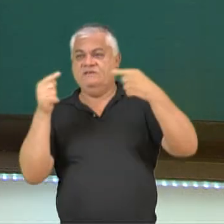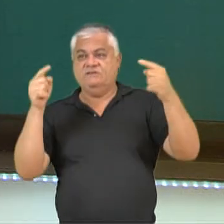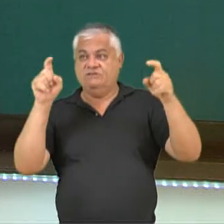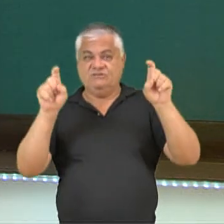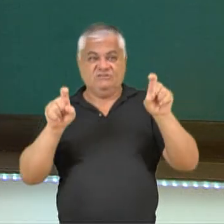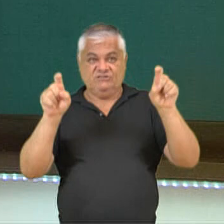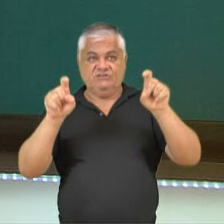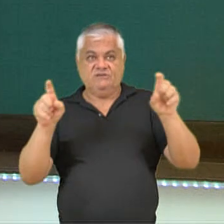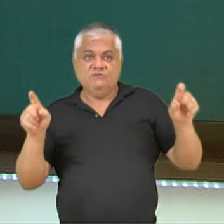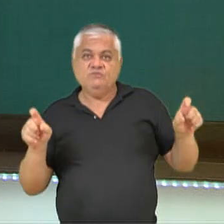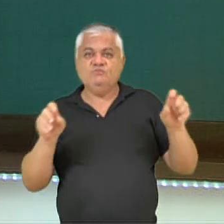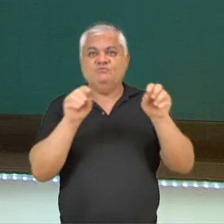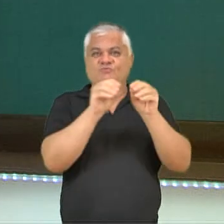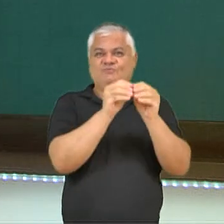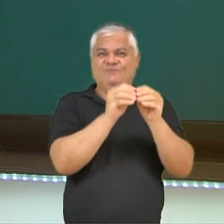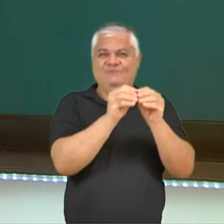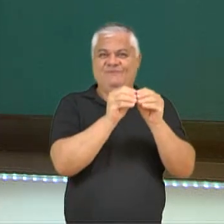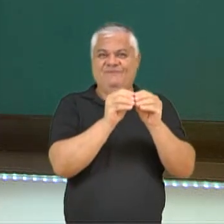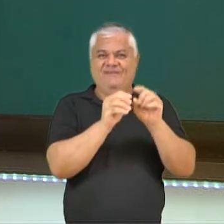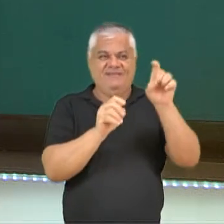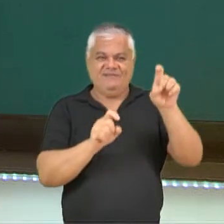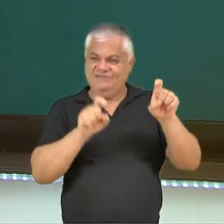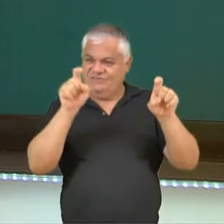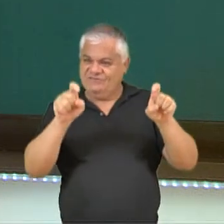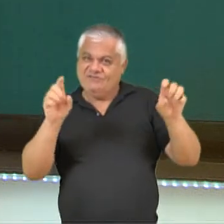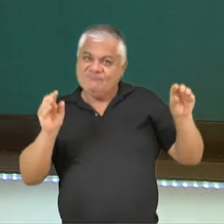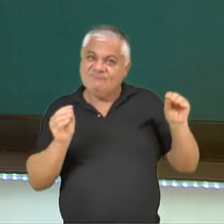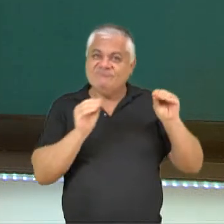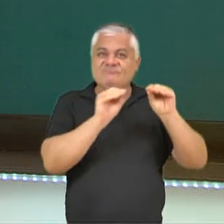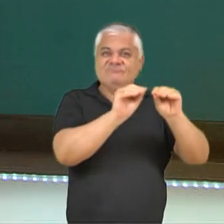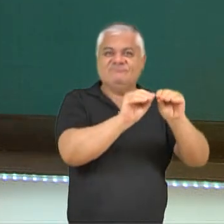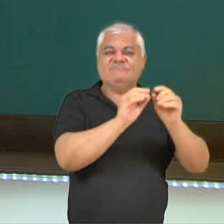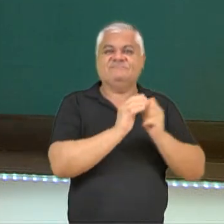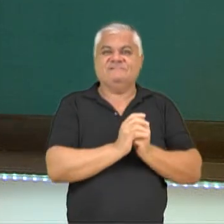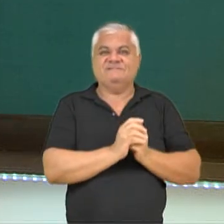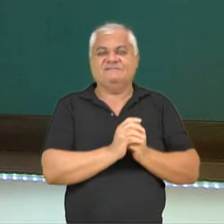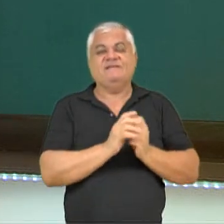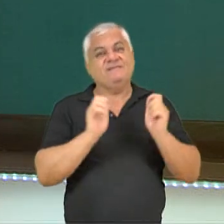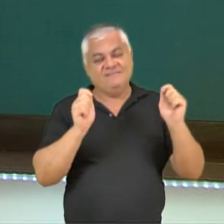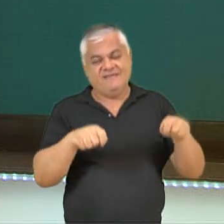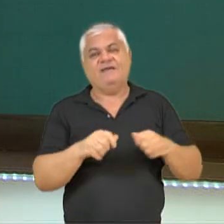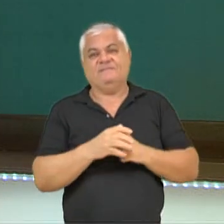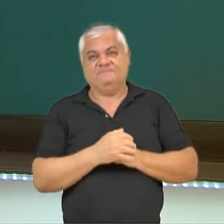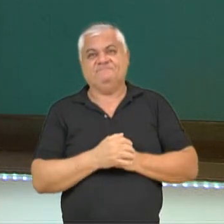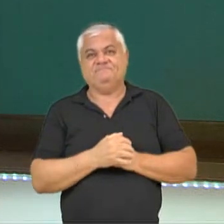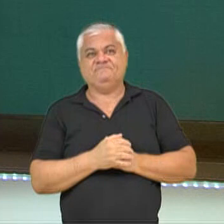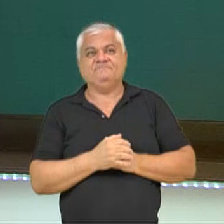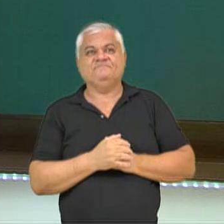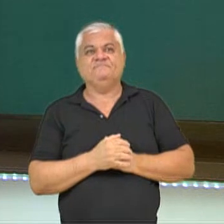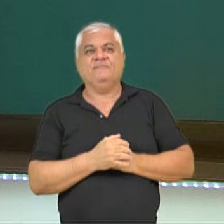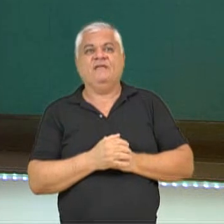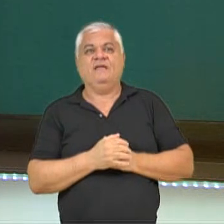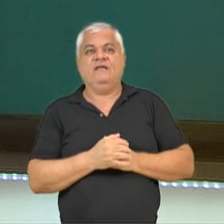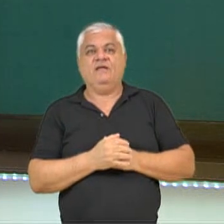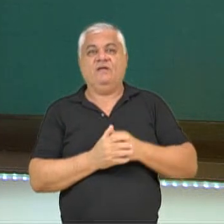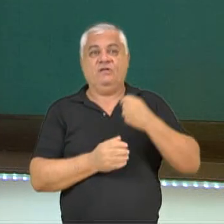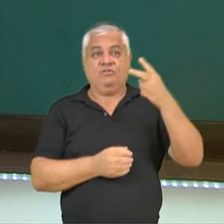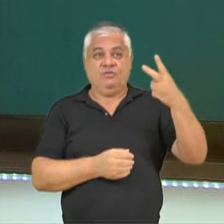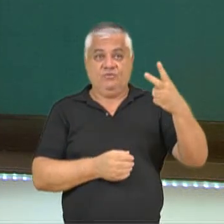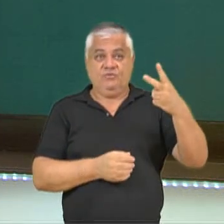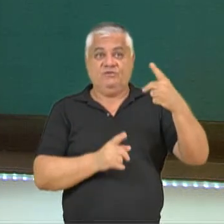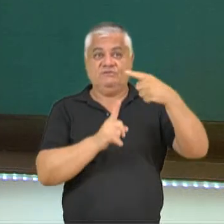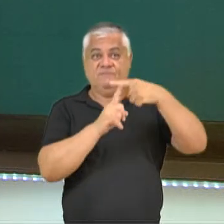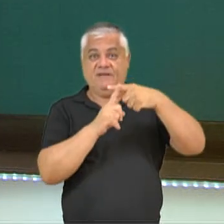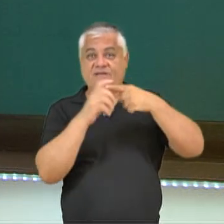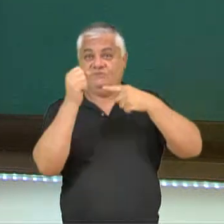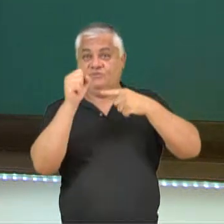tem x, eu posso juntar. O que é número sozinho com número sozinho, eu posso juntar. Então, vai ficar, ó, 2